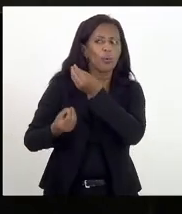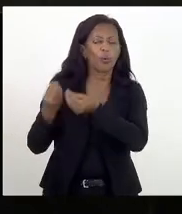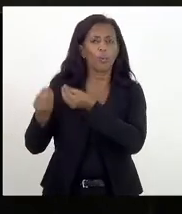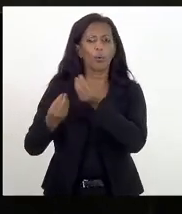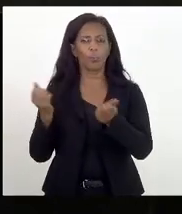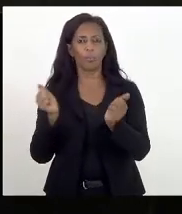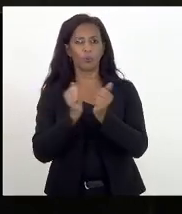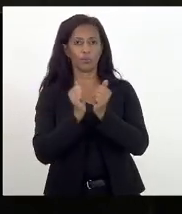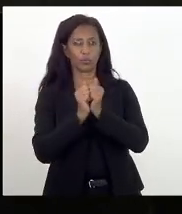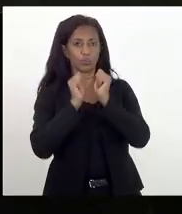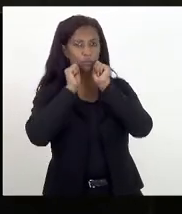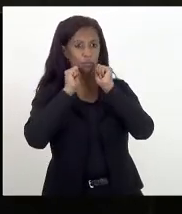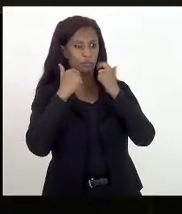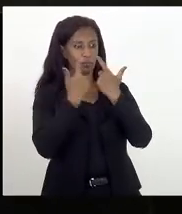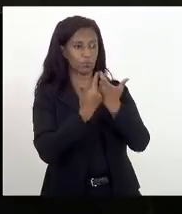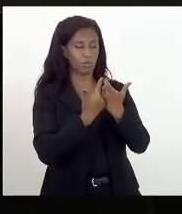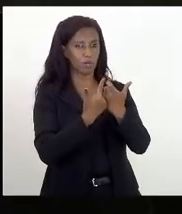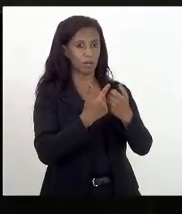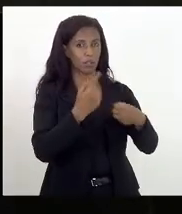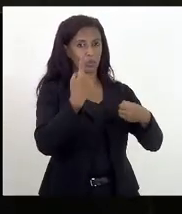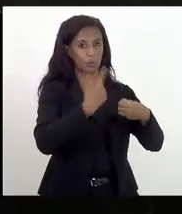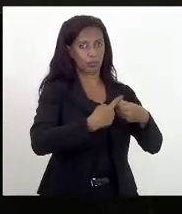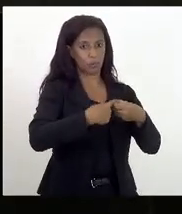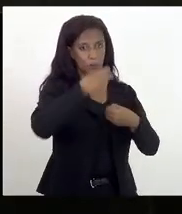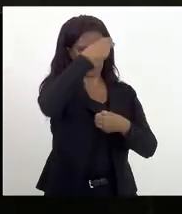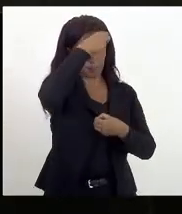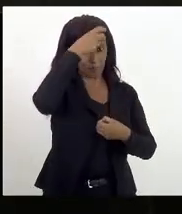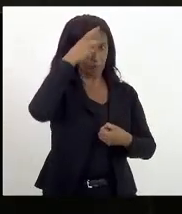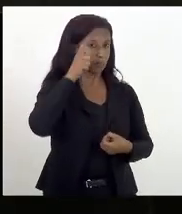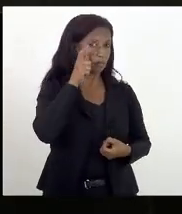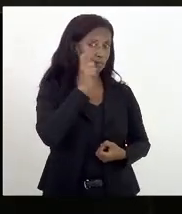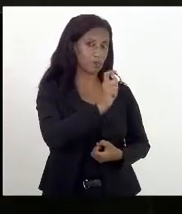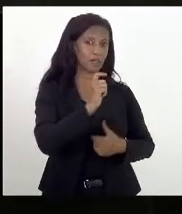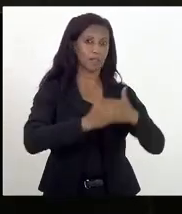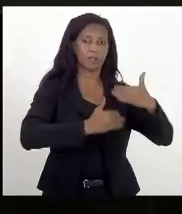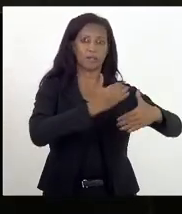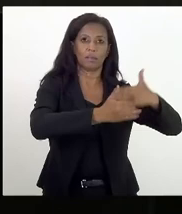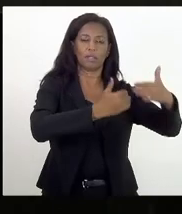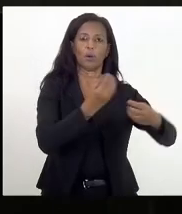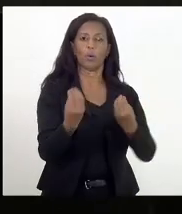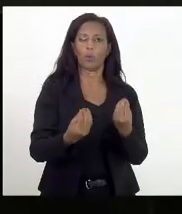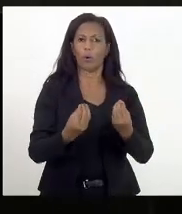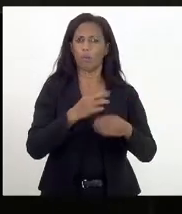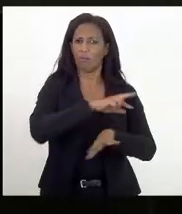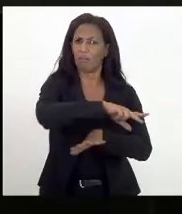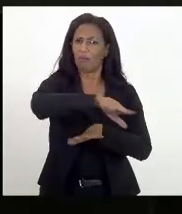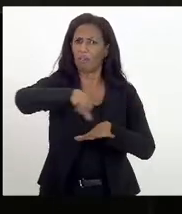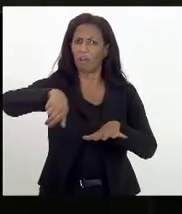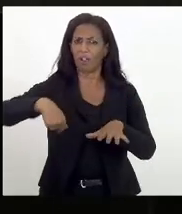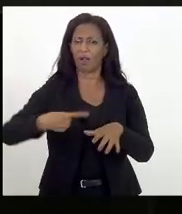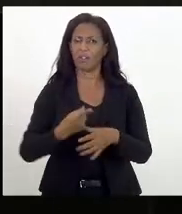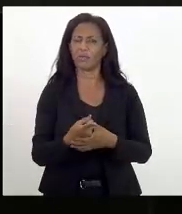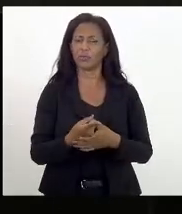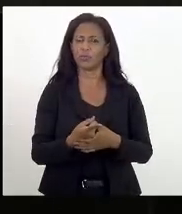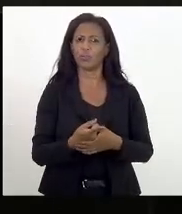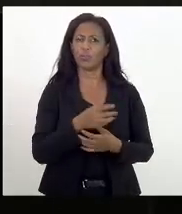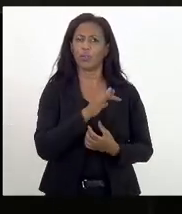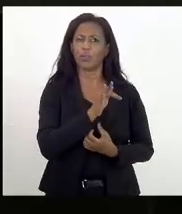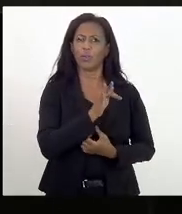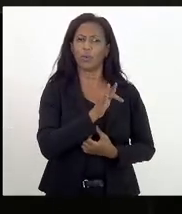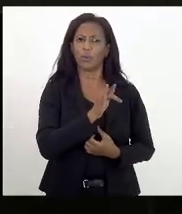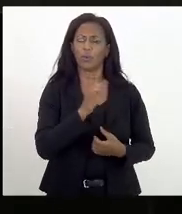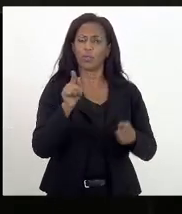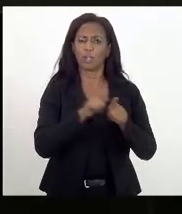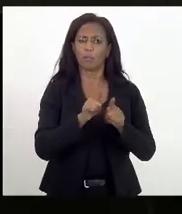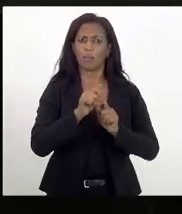junto com a Assembleia Legislativa e os municípios interessados nesse processo com meu caso de vários municípios Fluminenses e